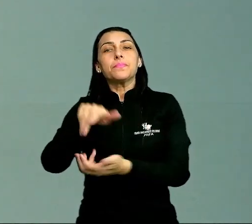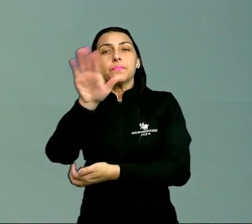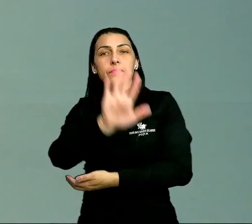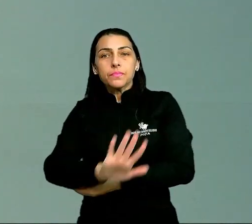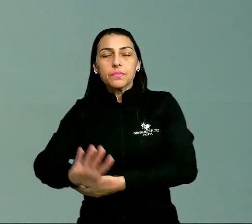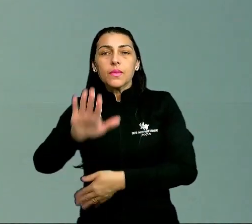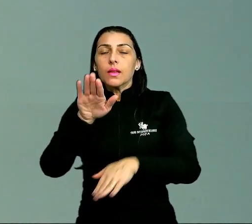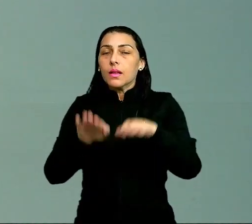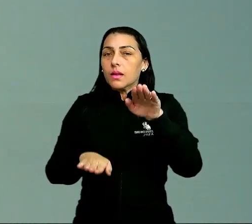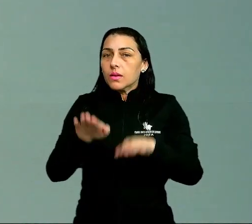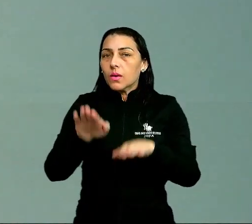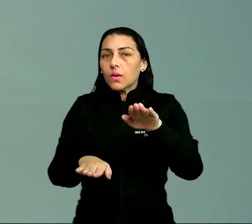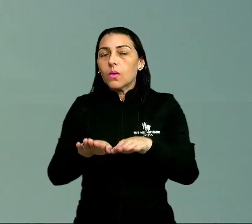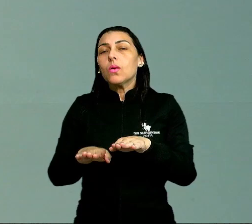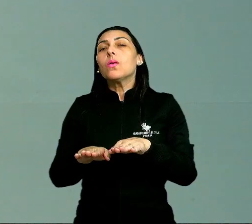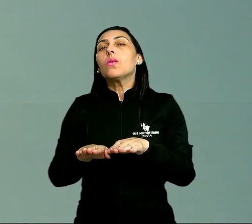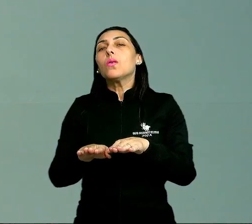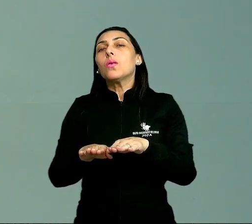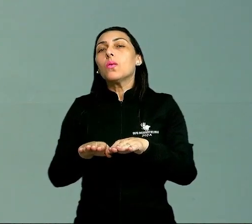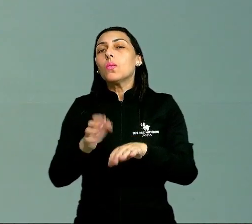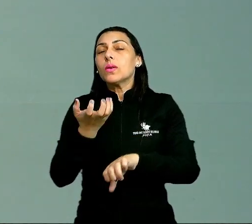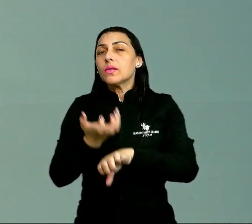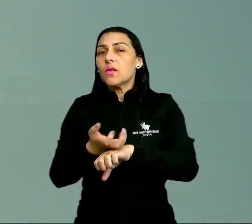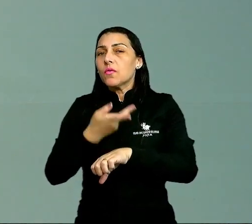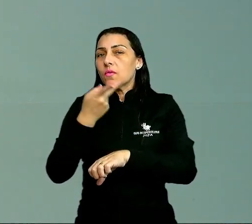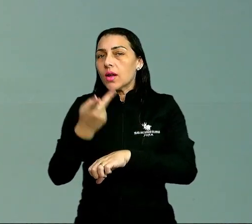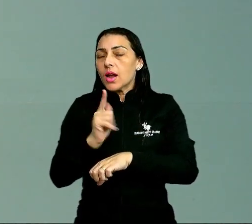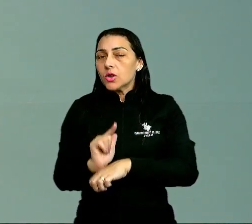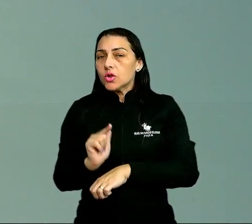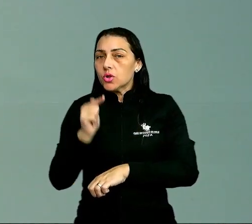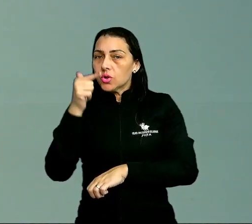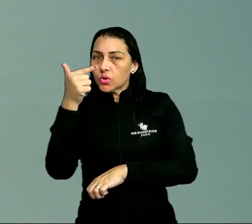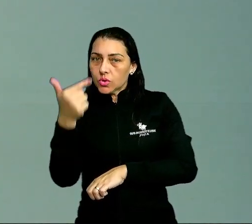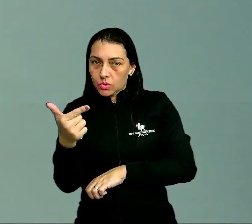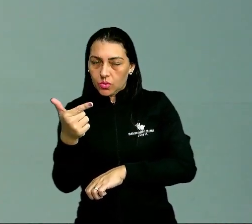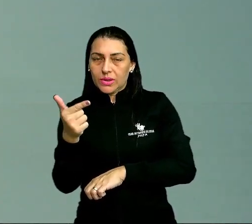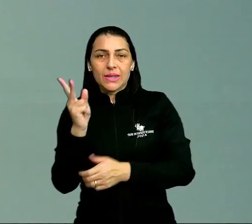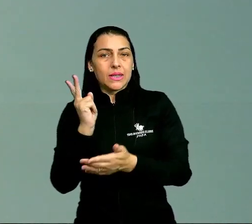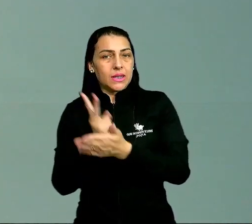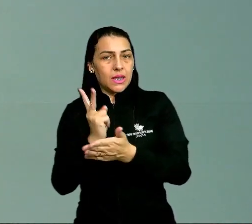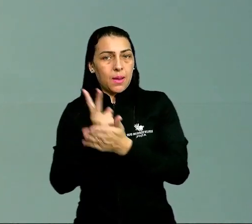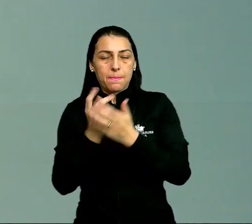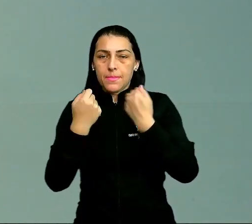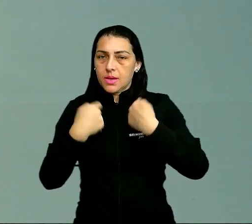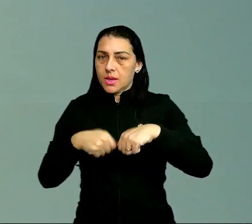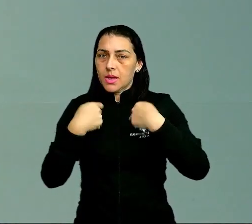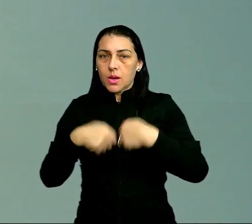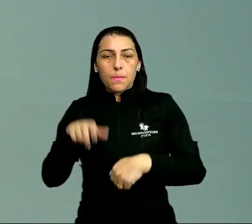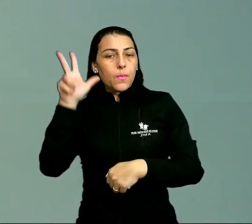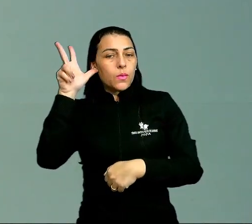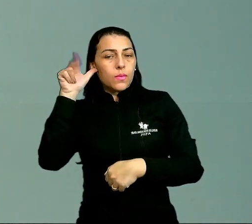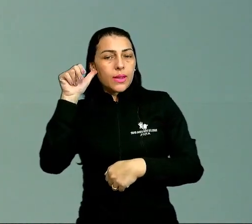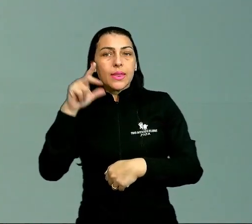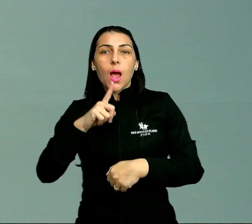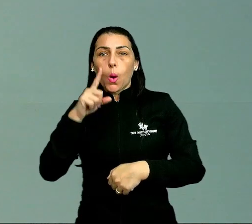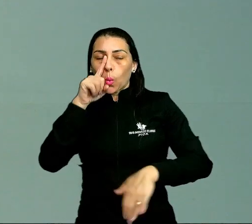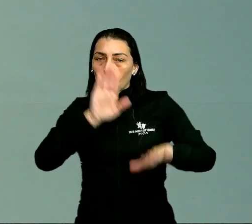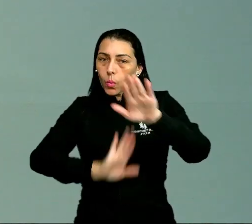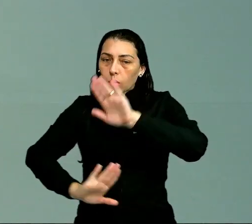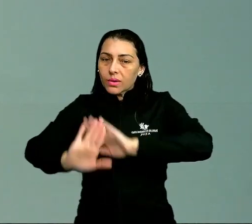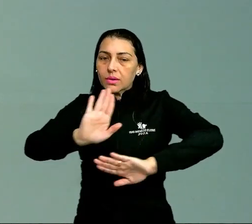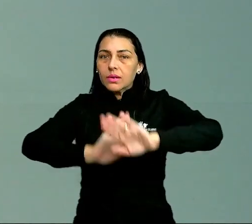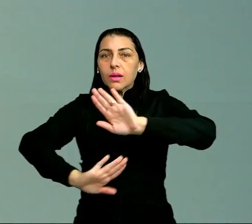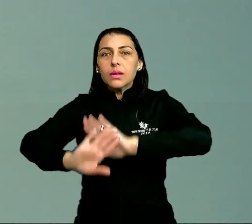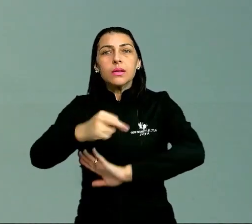internacionalmente, em uma determinada área, quando eu for falar de outra área, é sempre preciso que os meus ouvintes tenham cuidados para